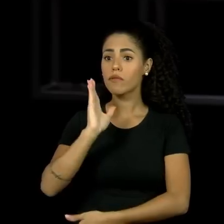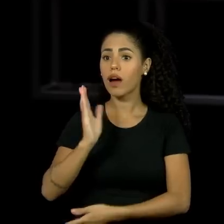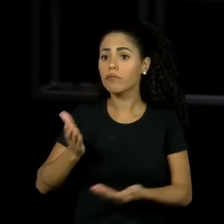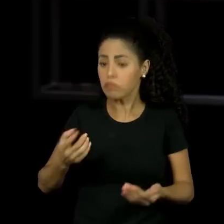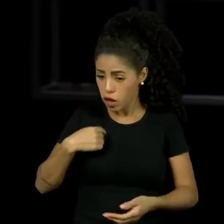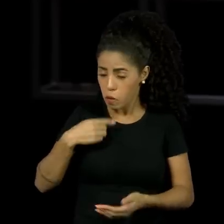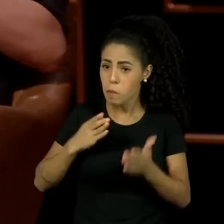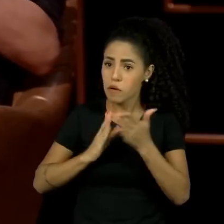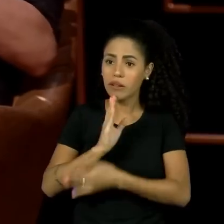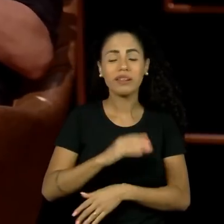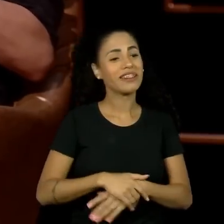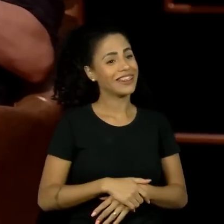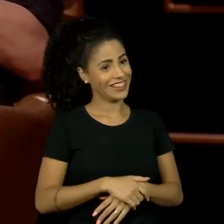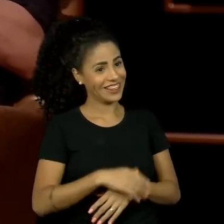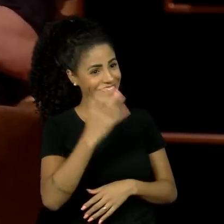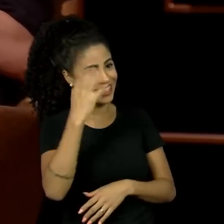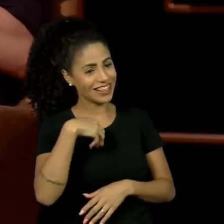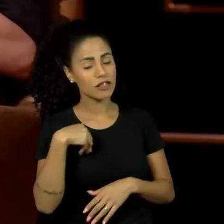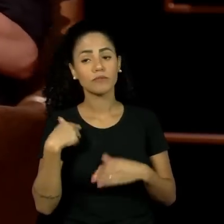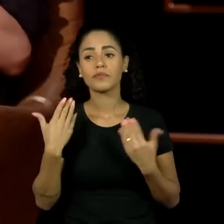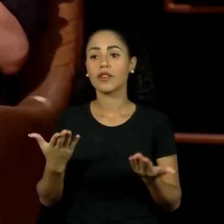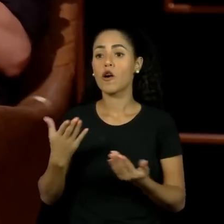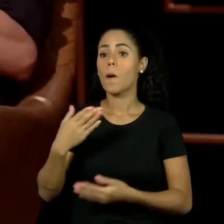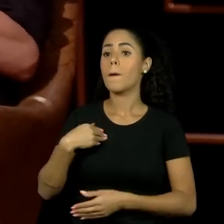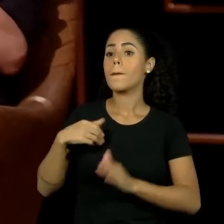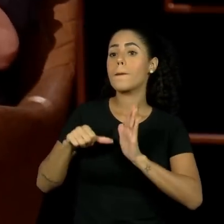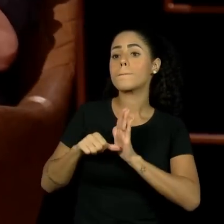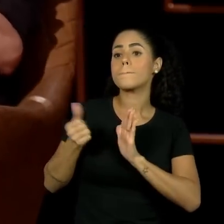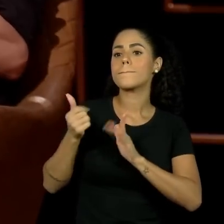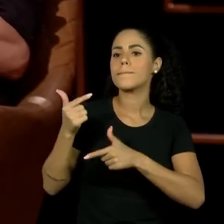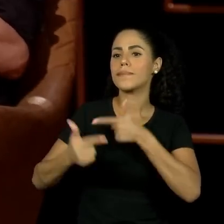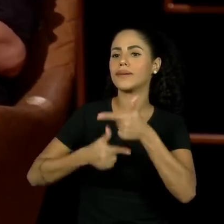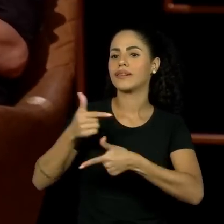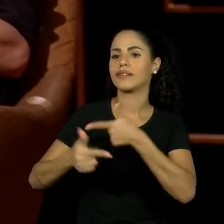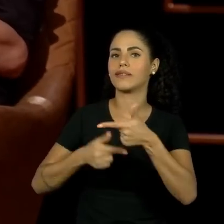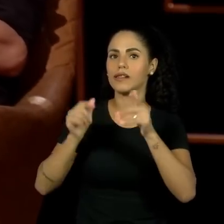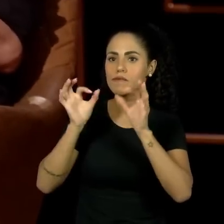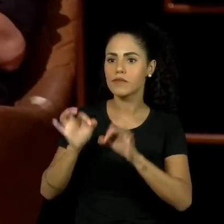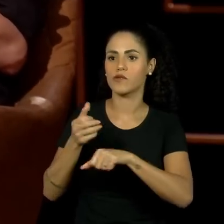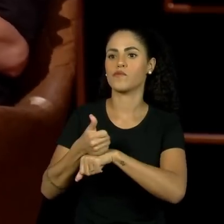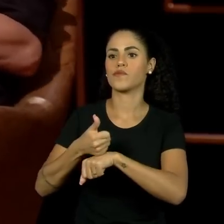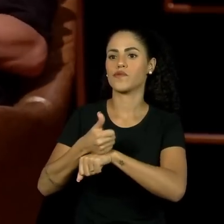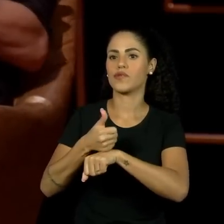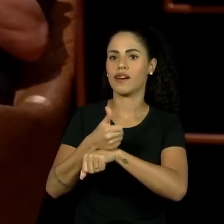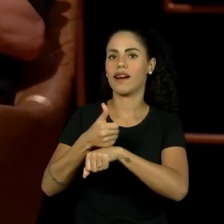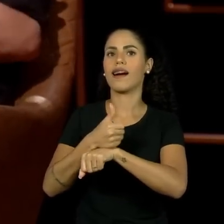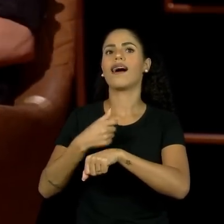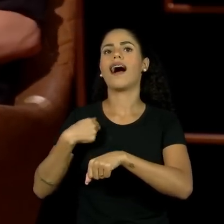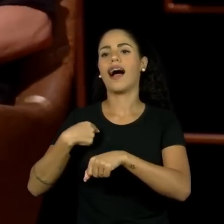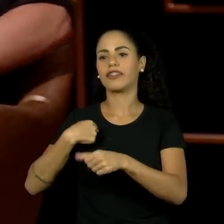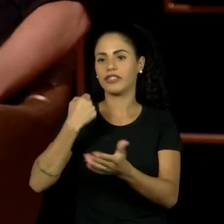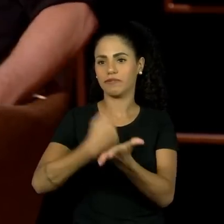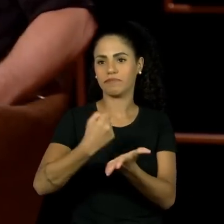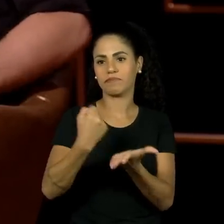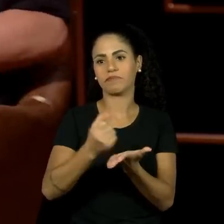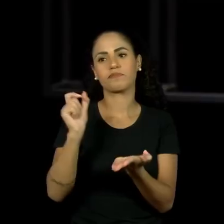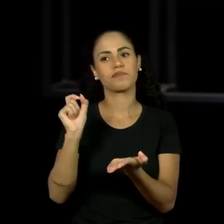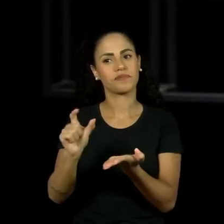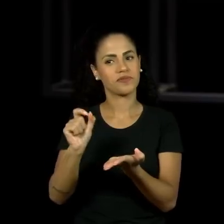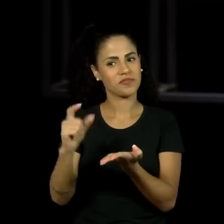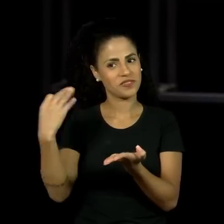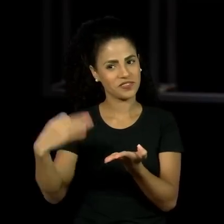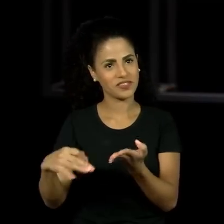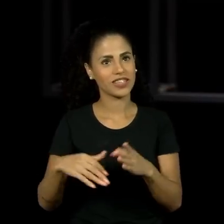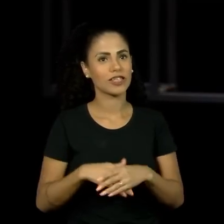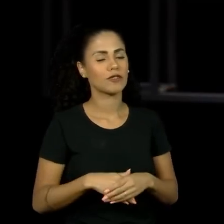Muito bom, né? E esse foi o meu primeiro trabalho realmente profissional. Ali eu tinha carteira assinada.